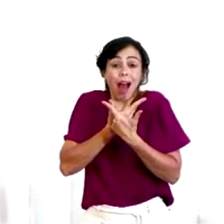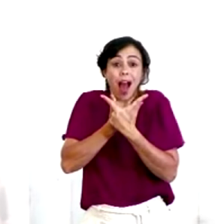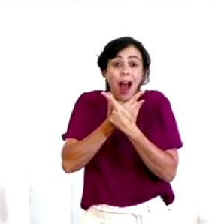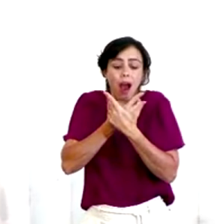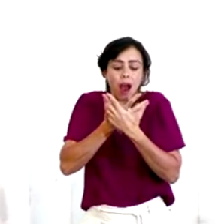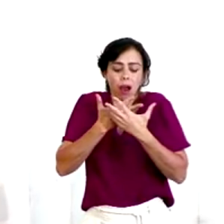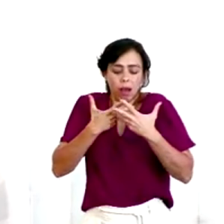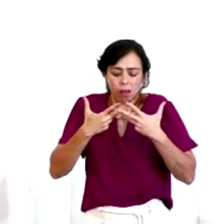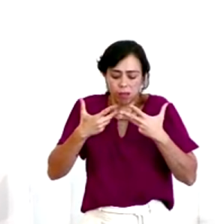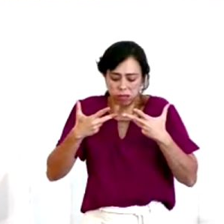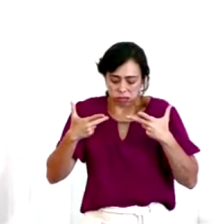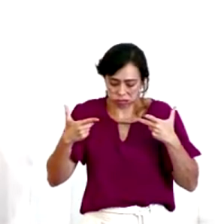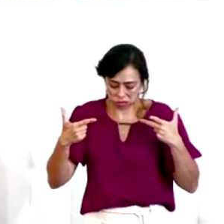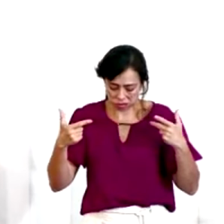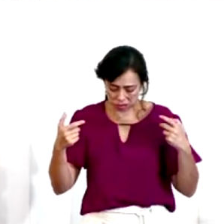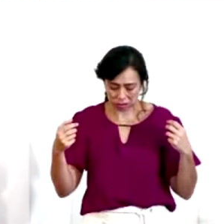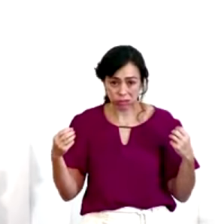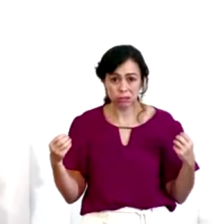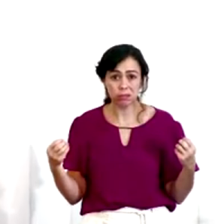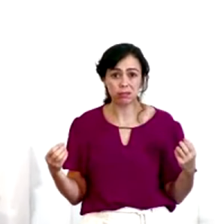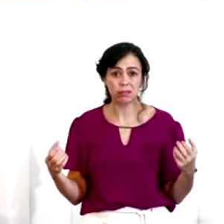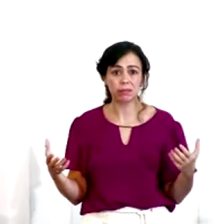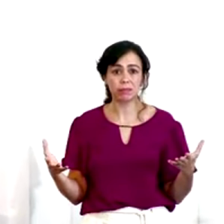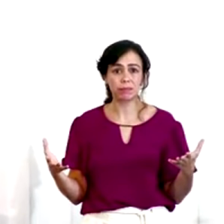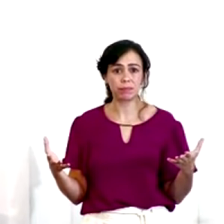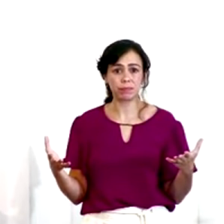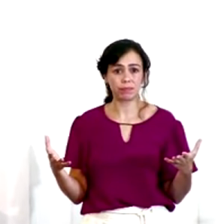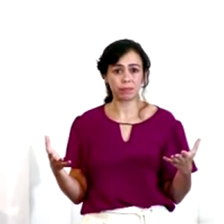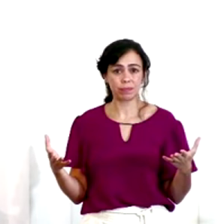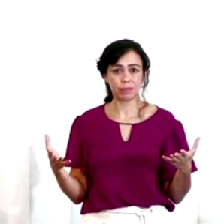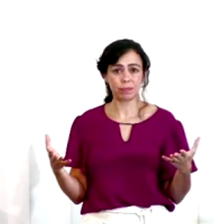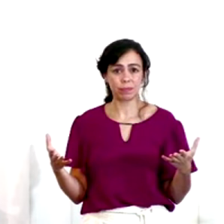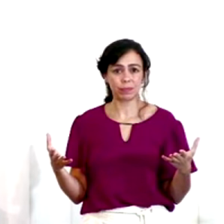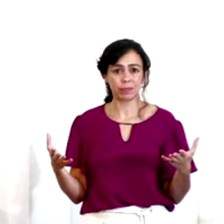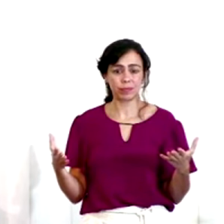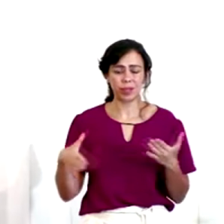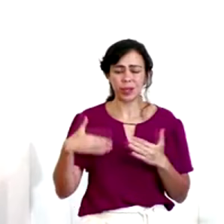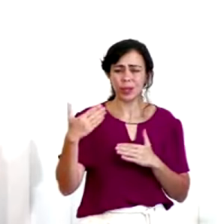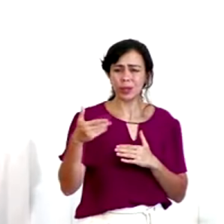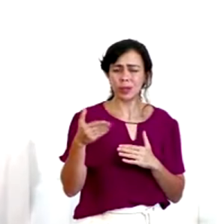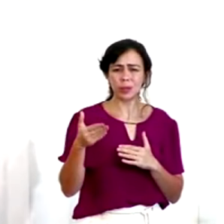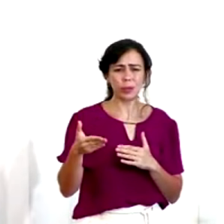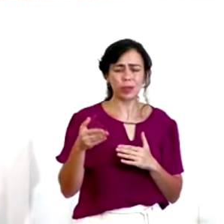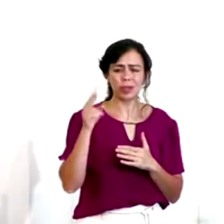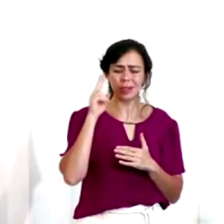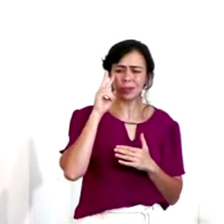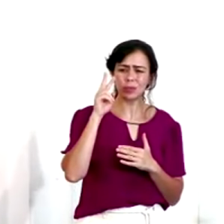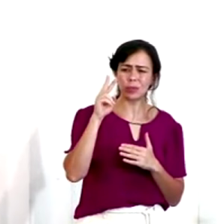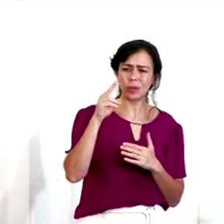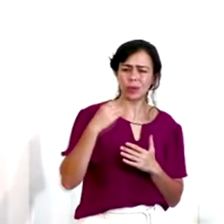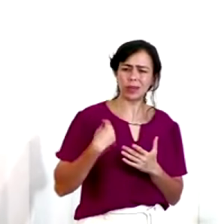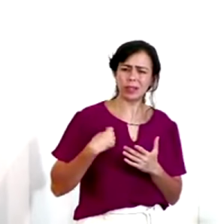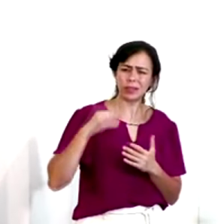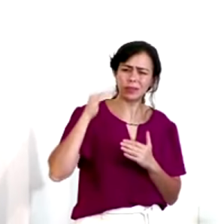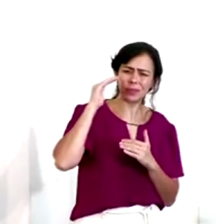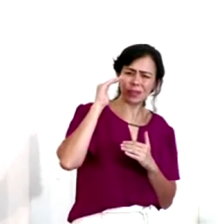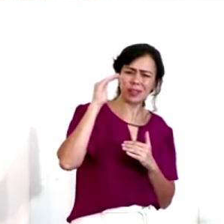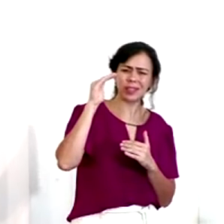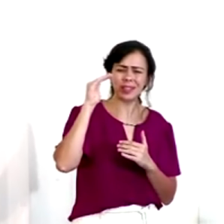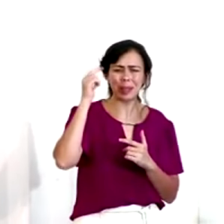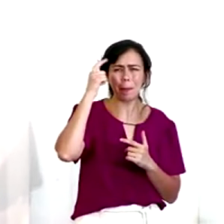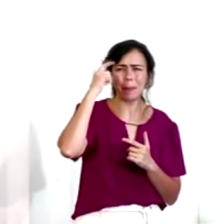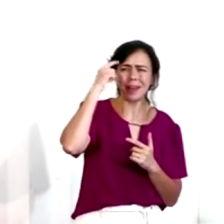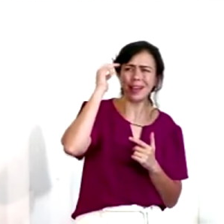esvai por entre os dedos da mão? Quando nós olhamos no final do túnel e não conseguimos enxergar